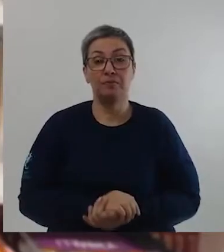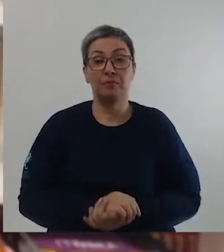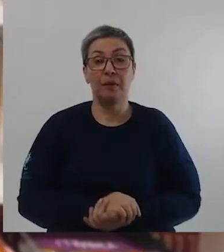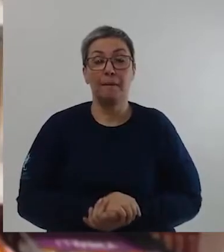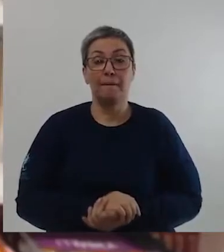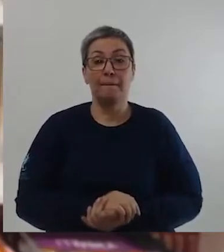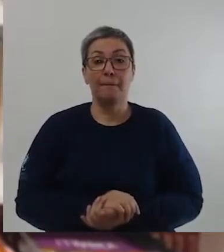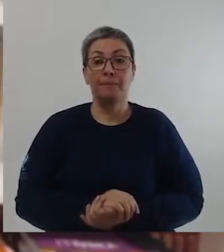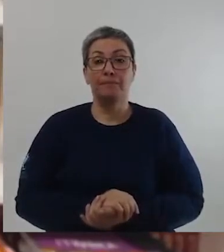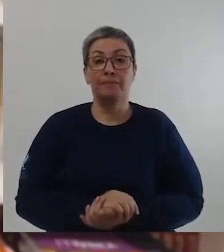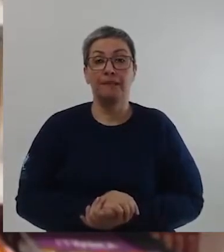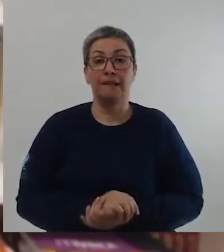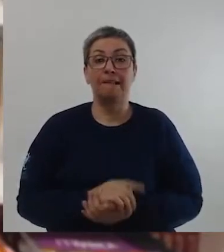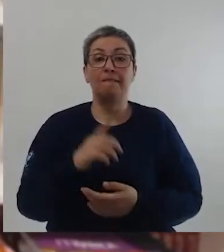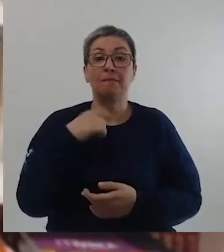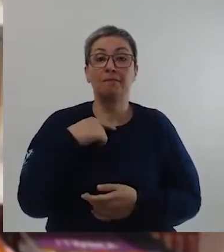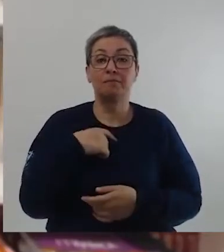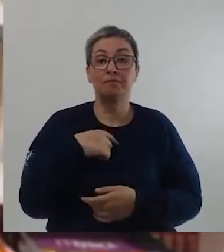1874